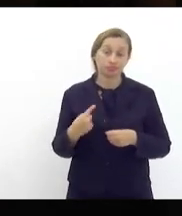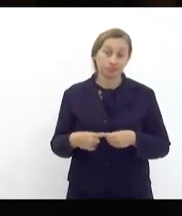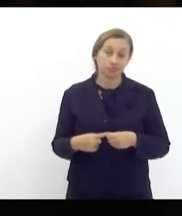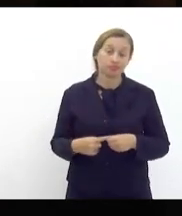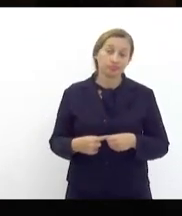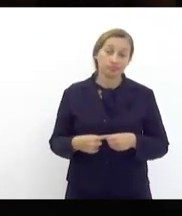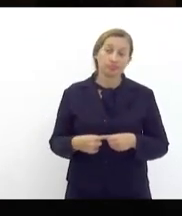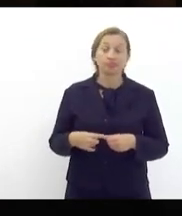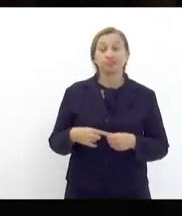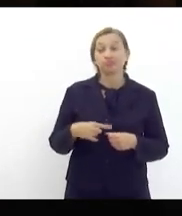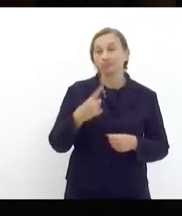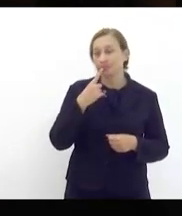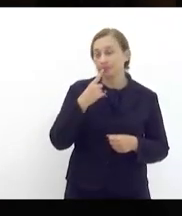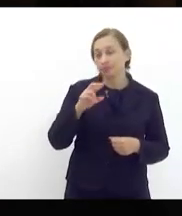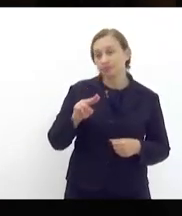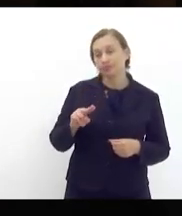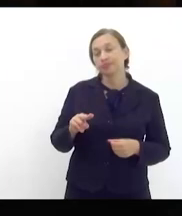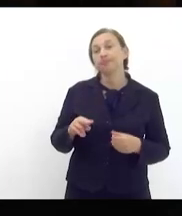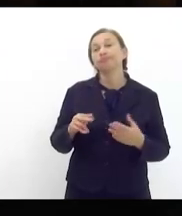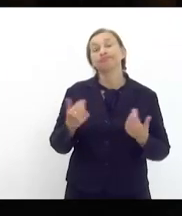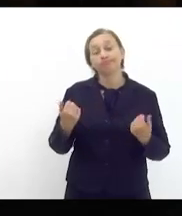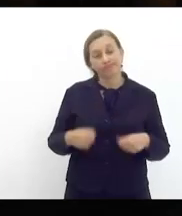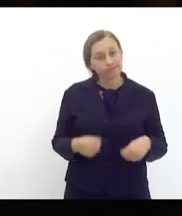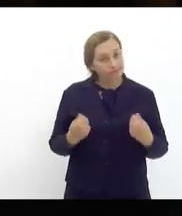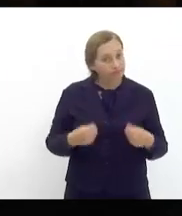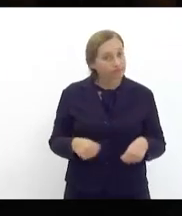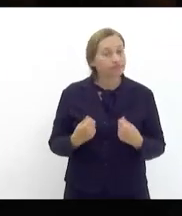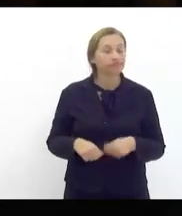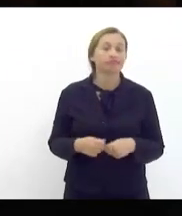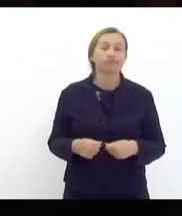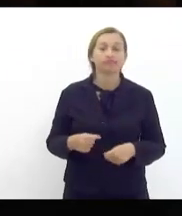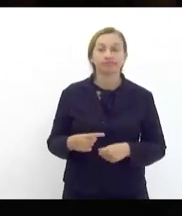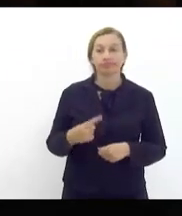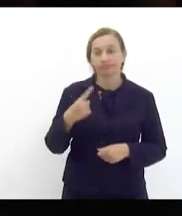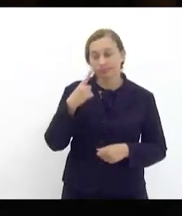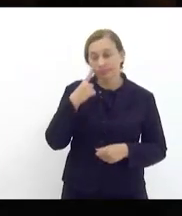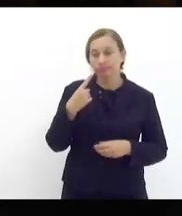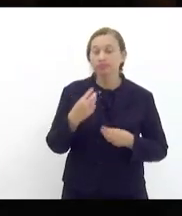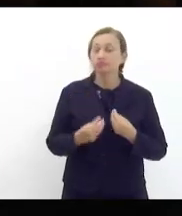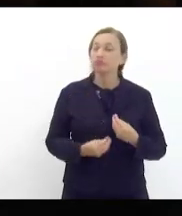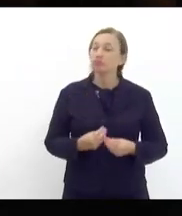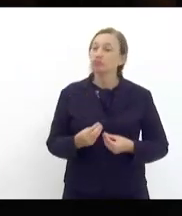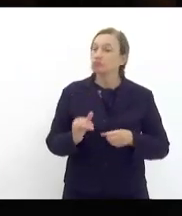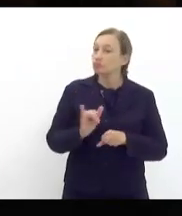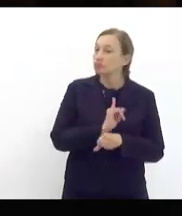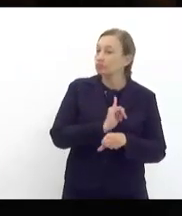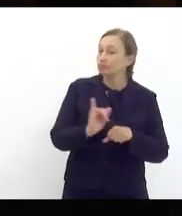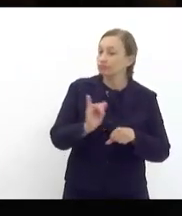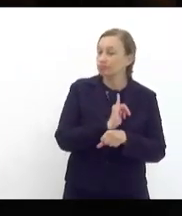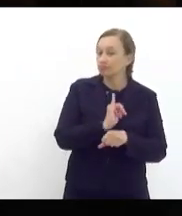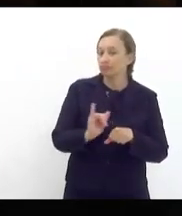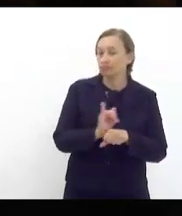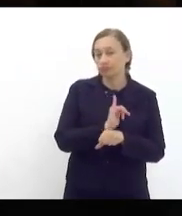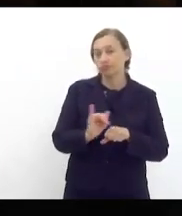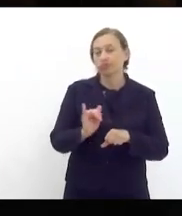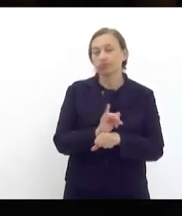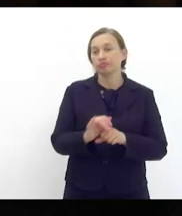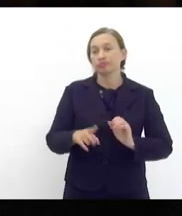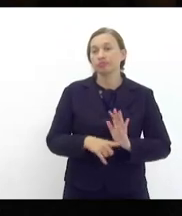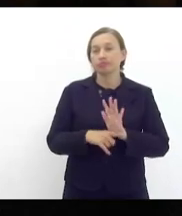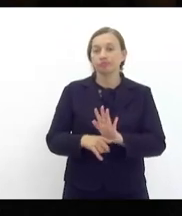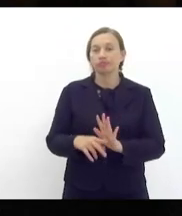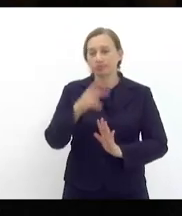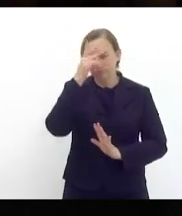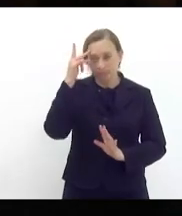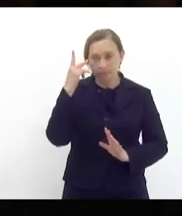próximo. Então, precisamos prever com o mínimo a dignidade humana dessas pessoas que estão